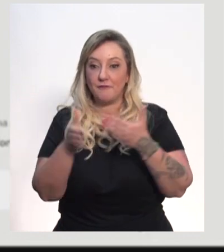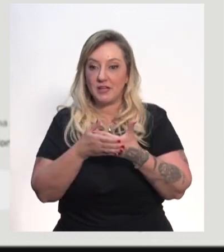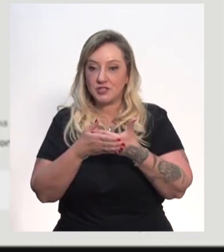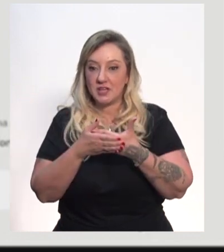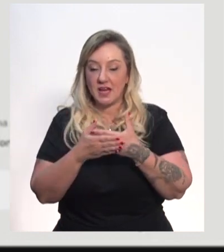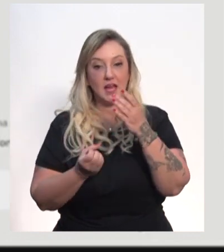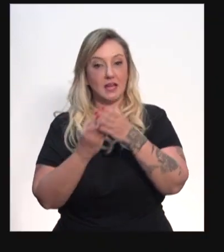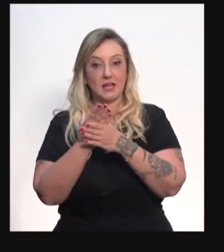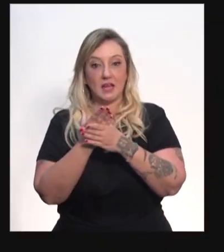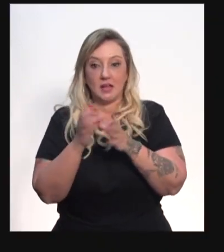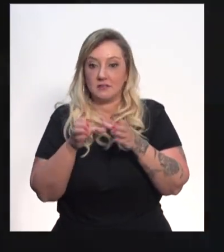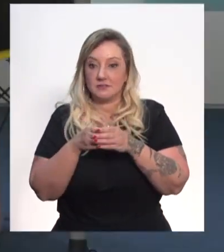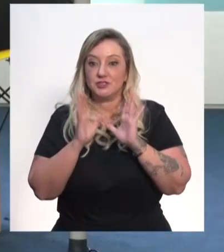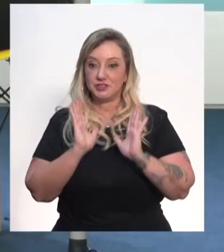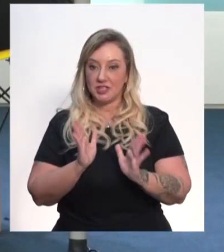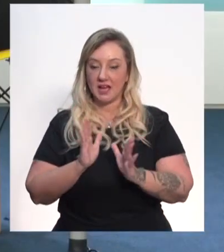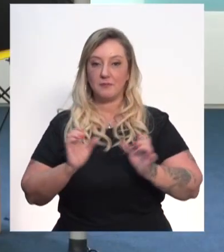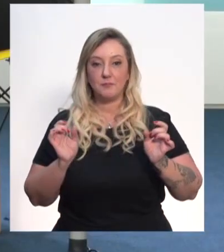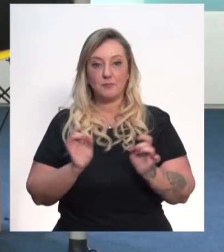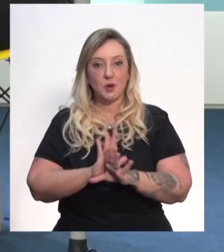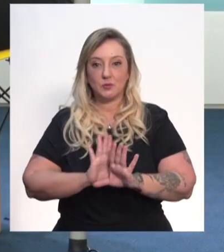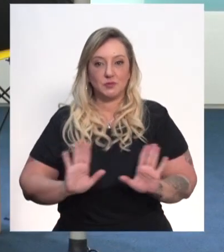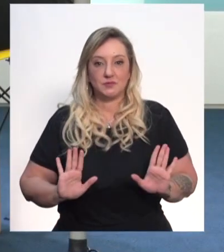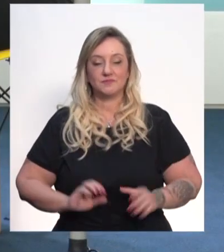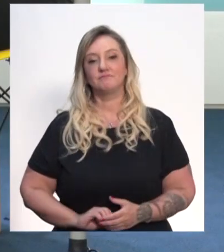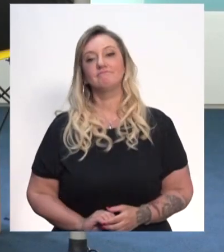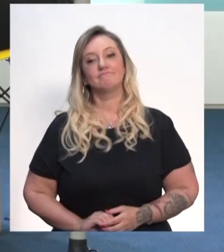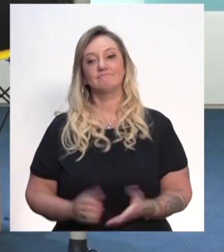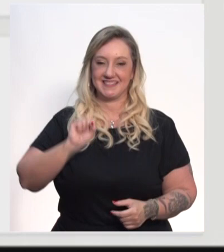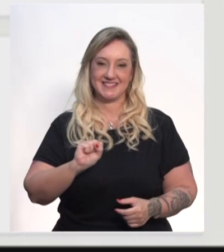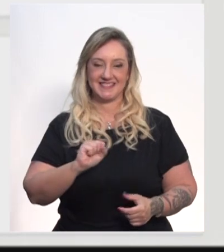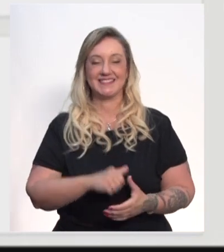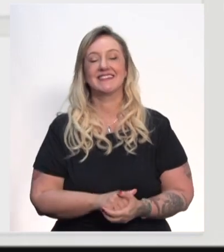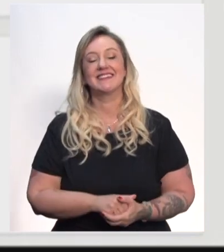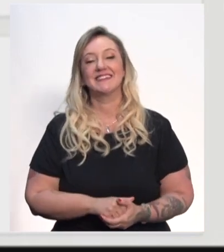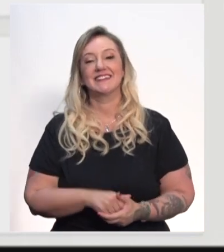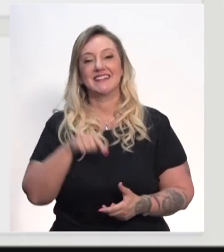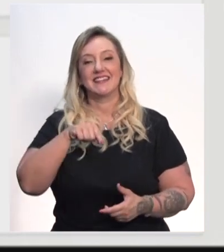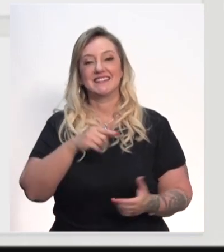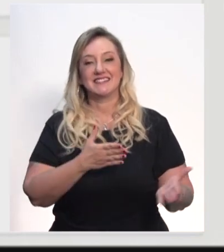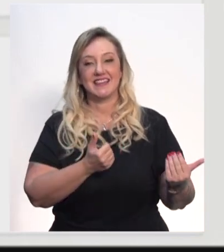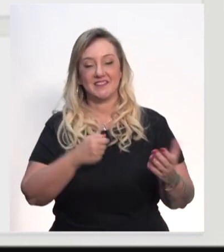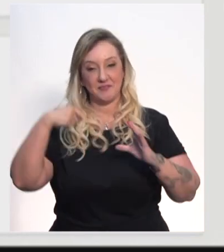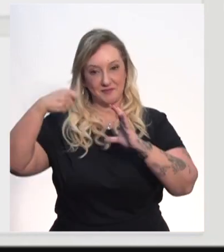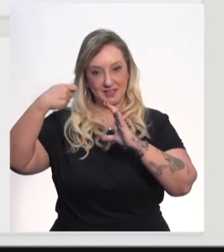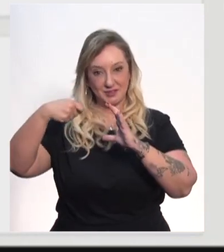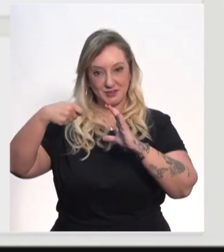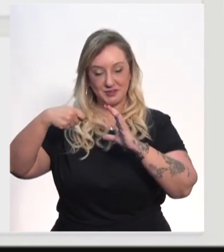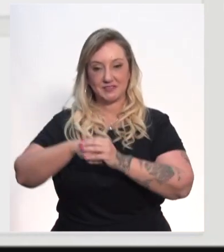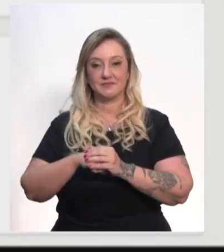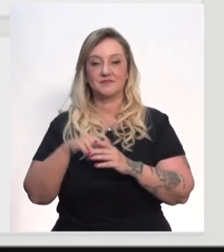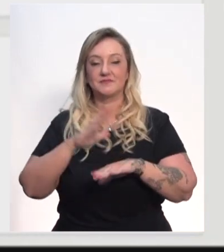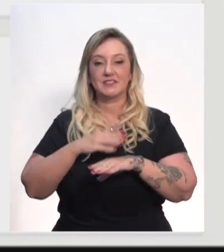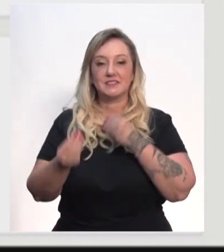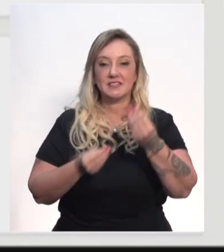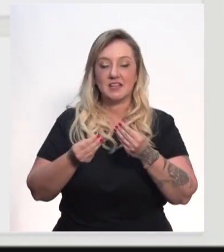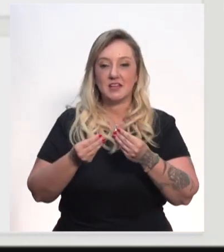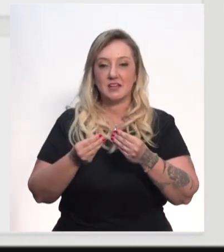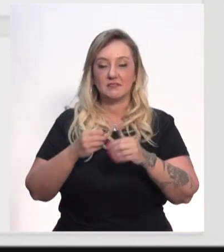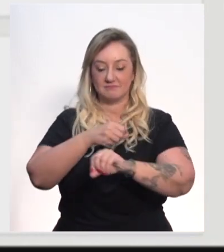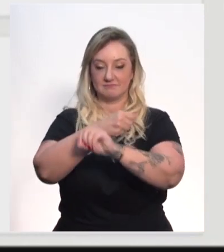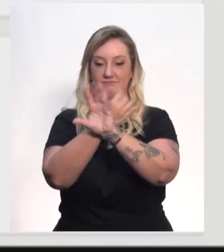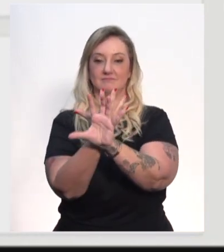clique em ingressar agora. Importante, para você desativar e ativar o microfone,